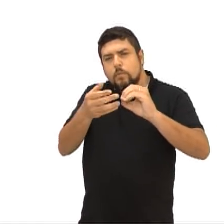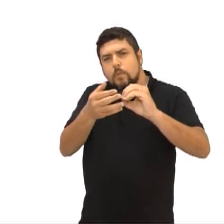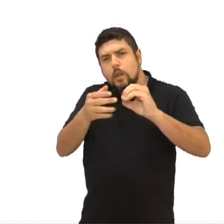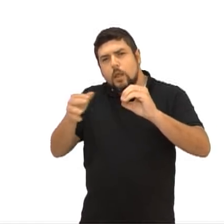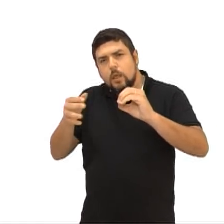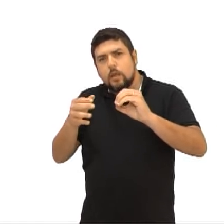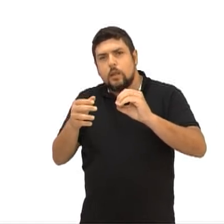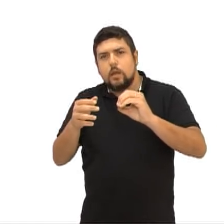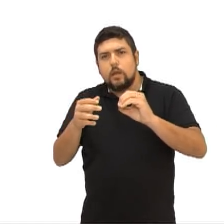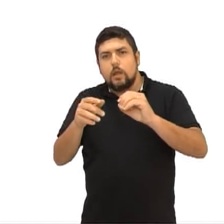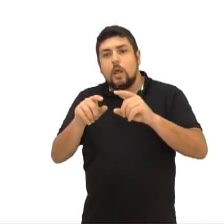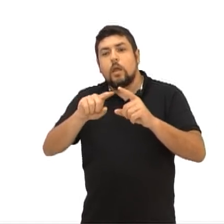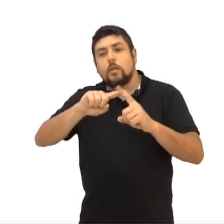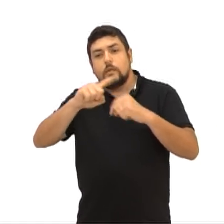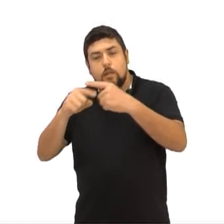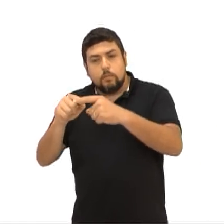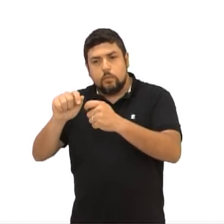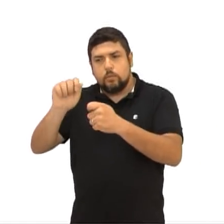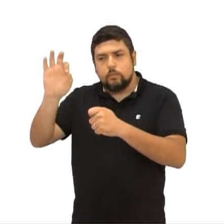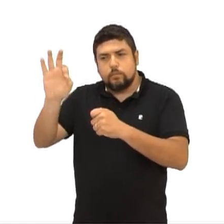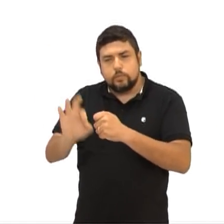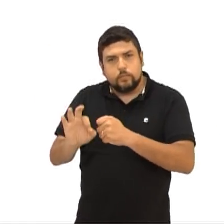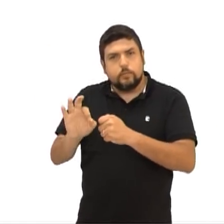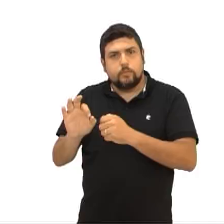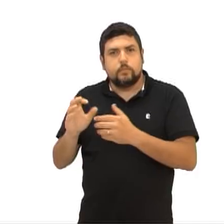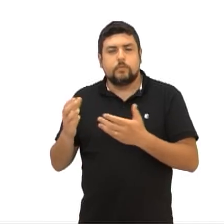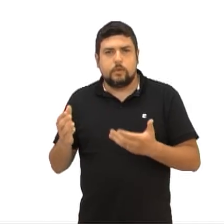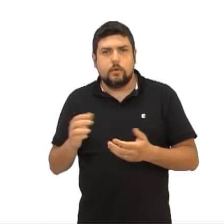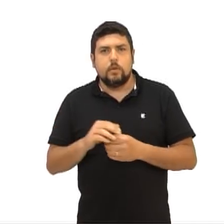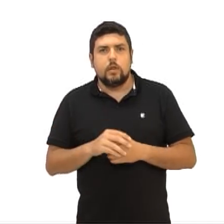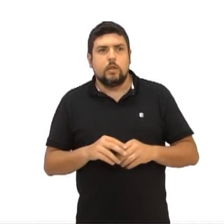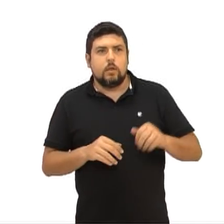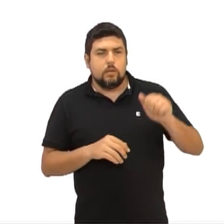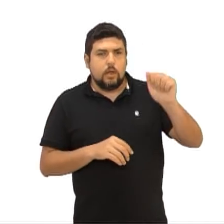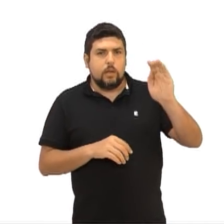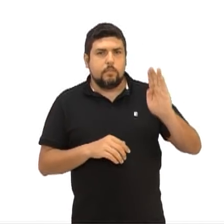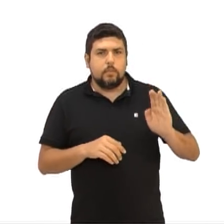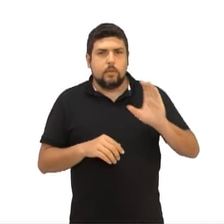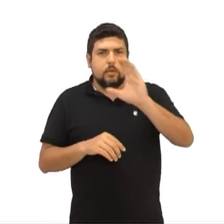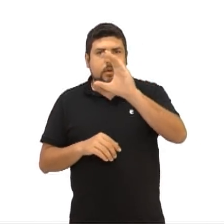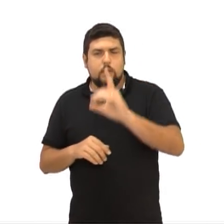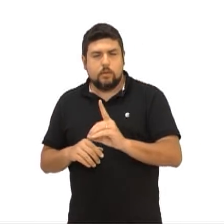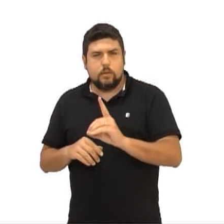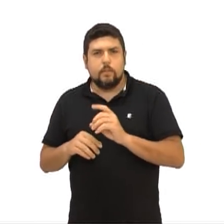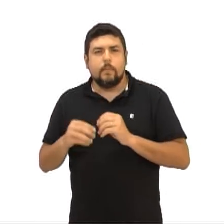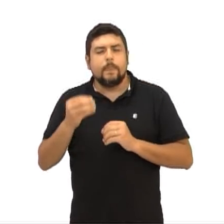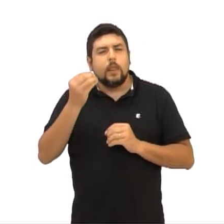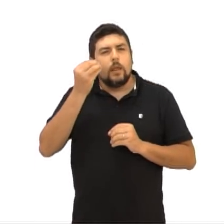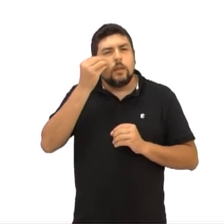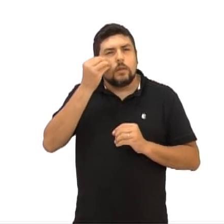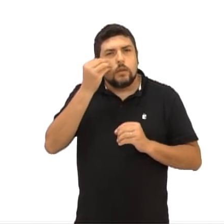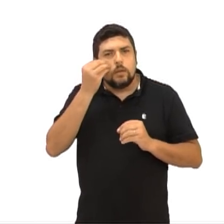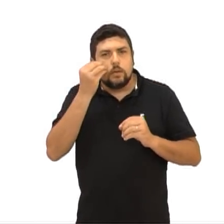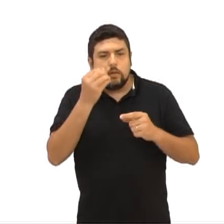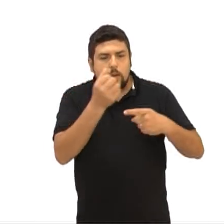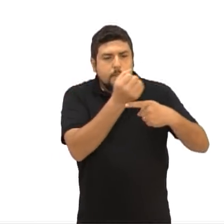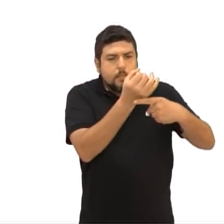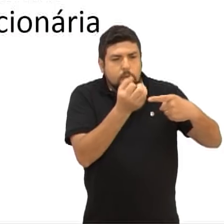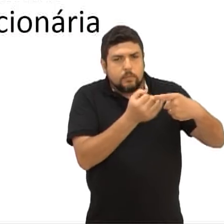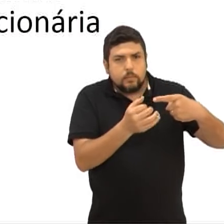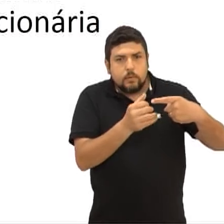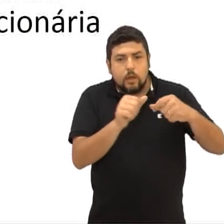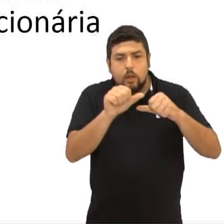razões. Veja, tem a razão A, B, C e D. Tente representá-la como